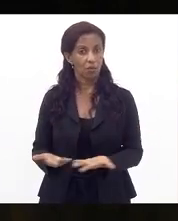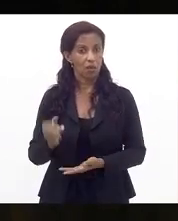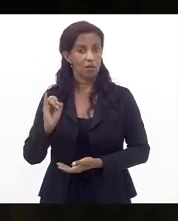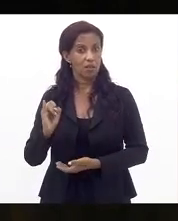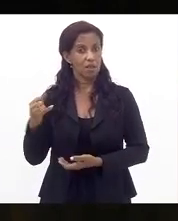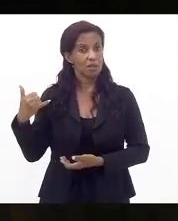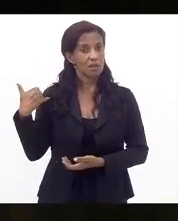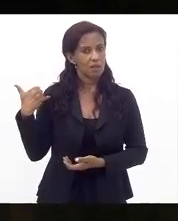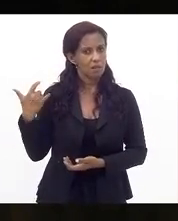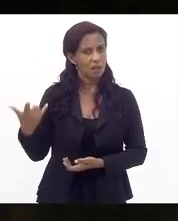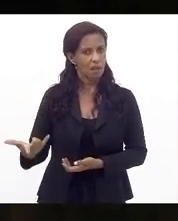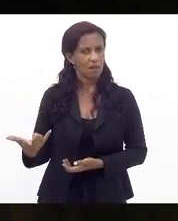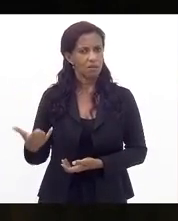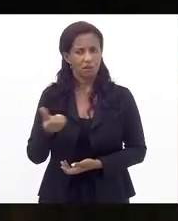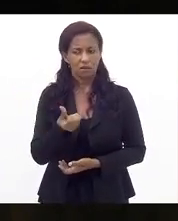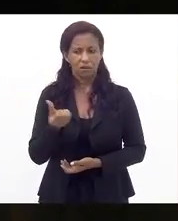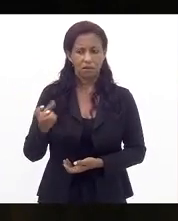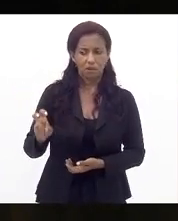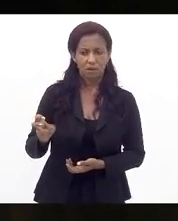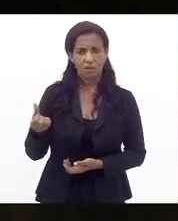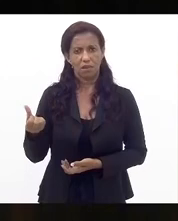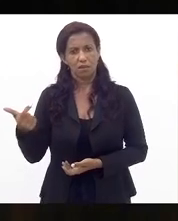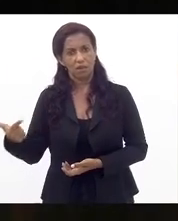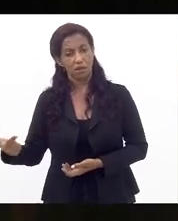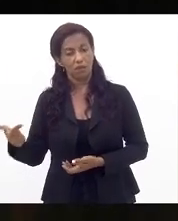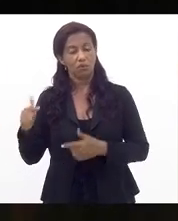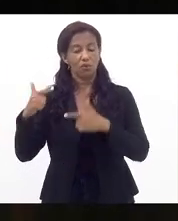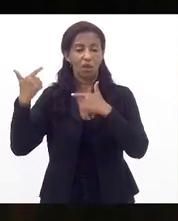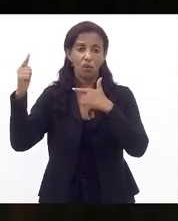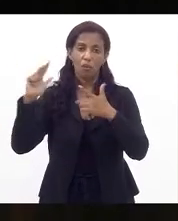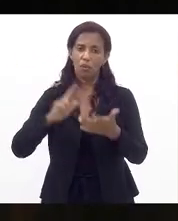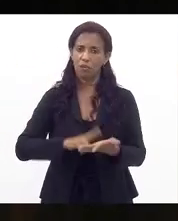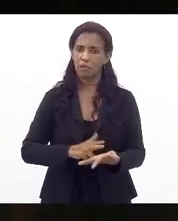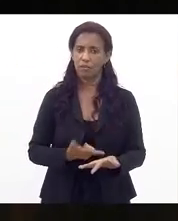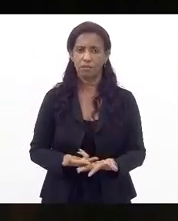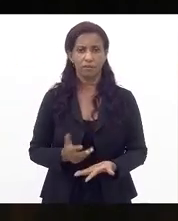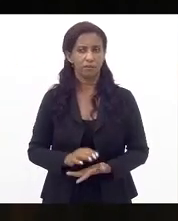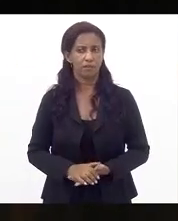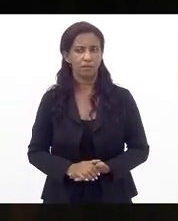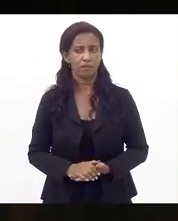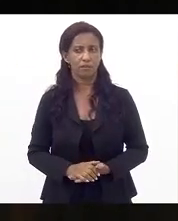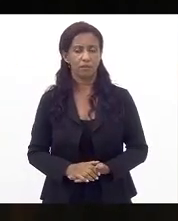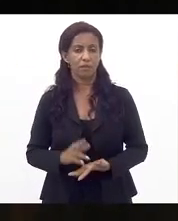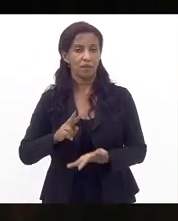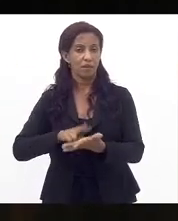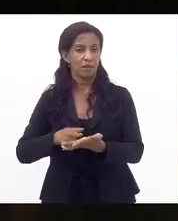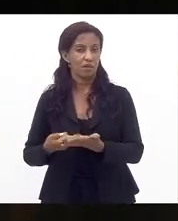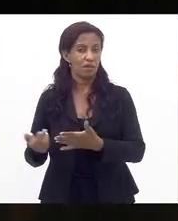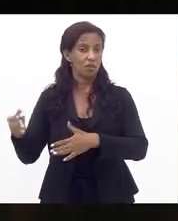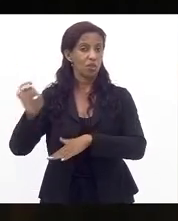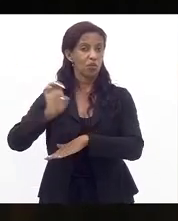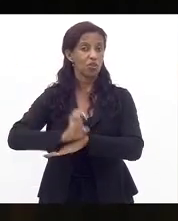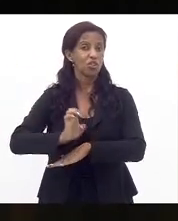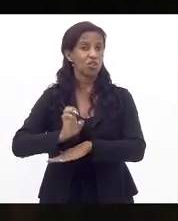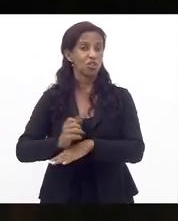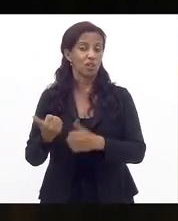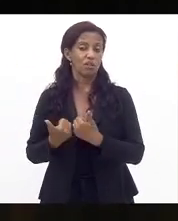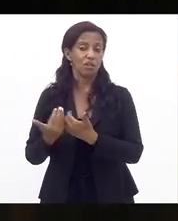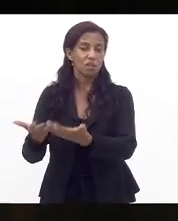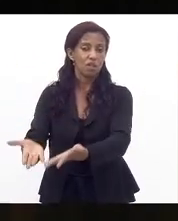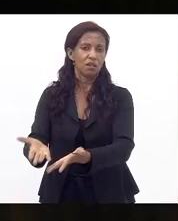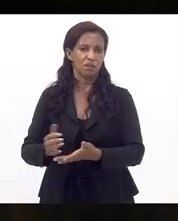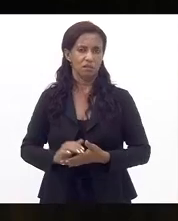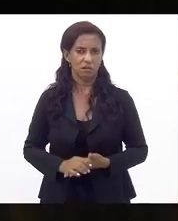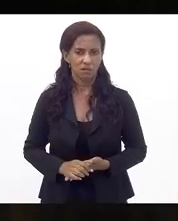idade se tem que ser 6562 já é uma outra interpretação é uma interpretação que o Estado do Rio de Janeiro está